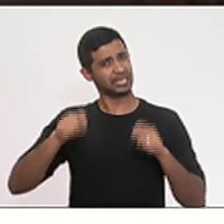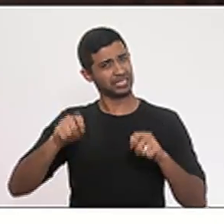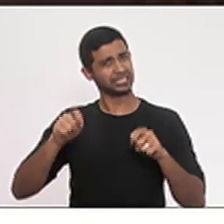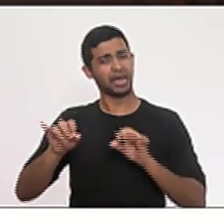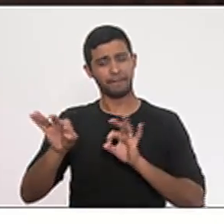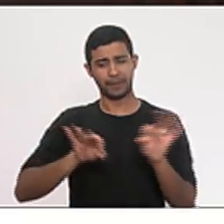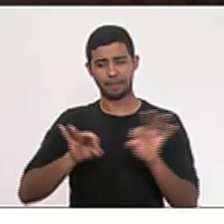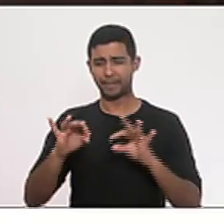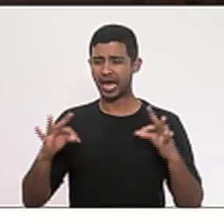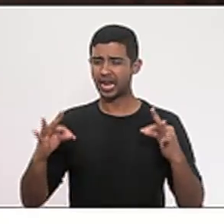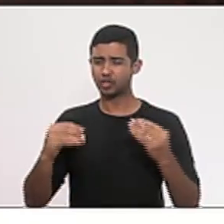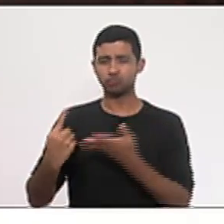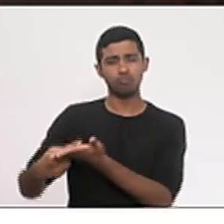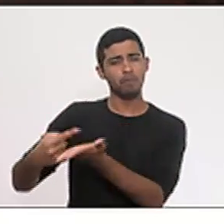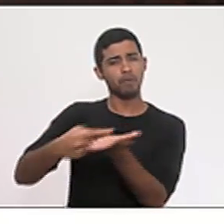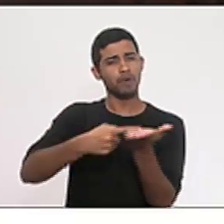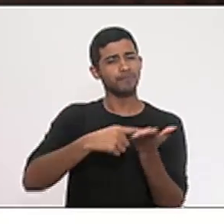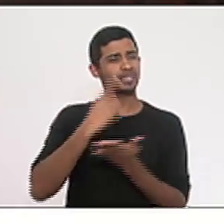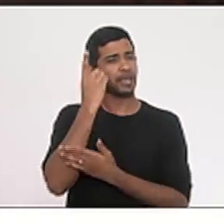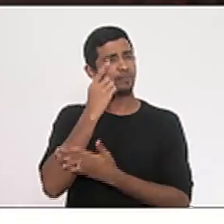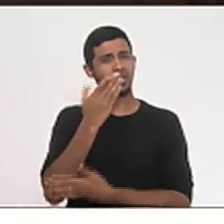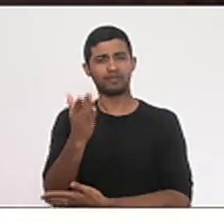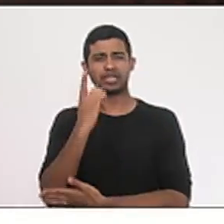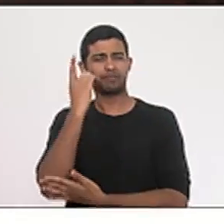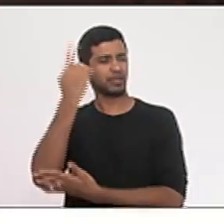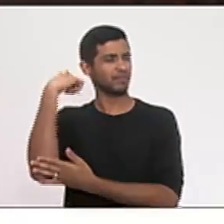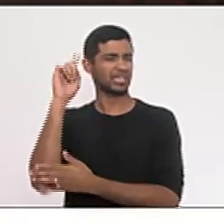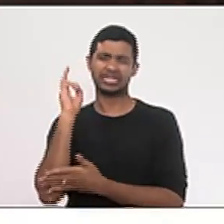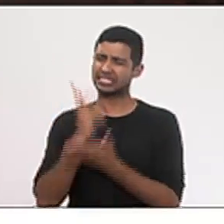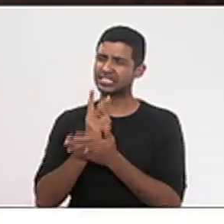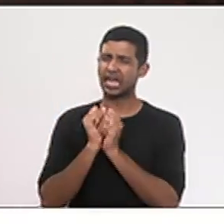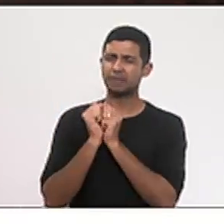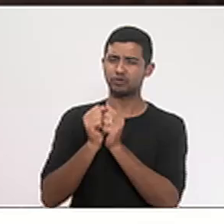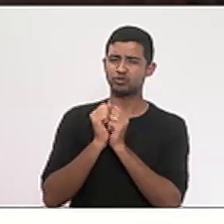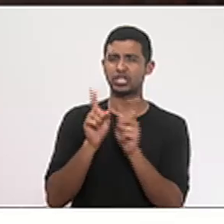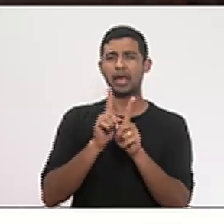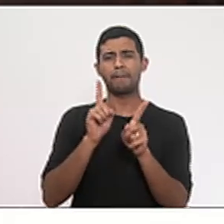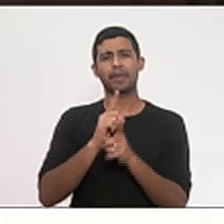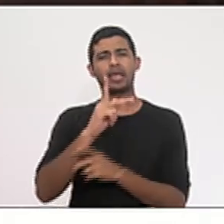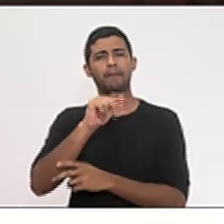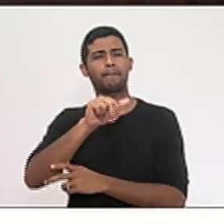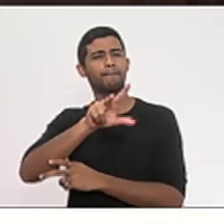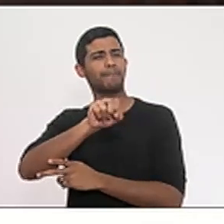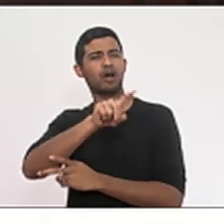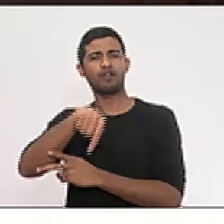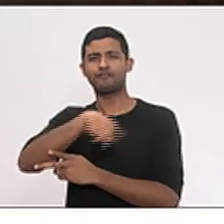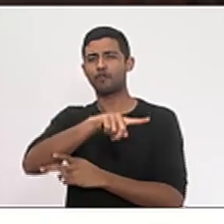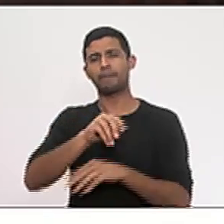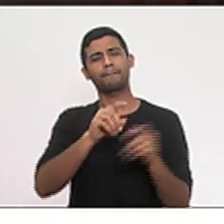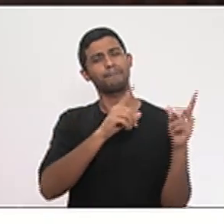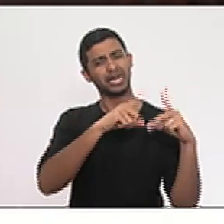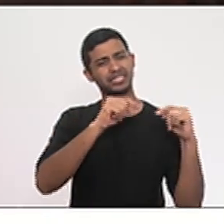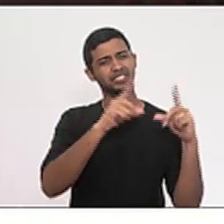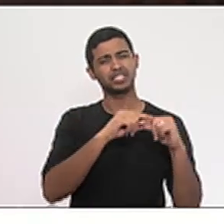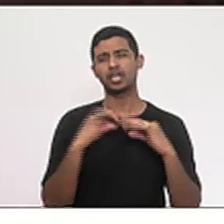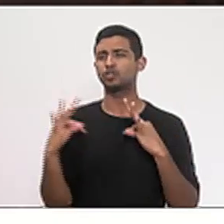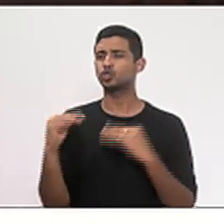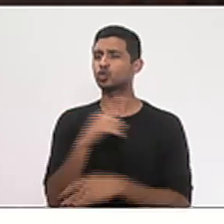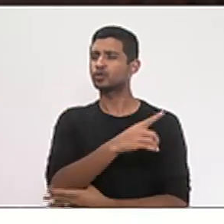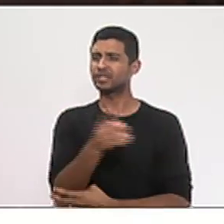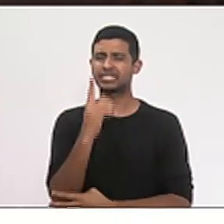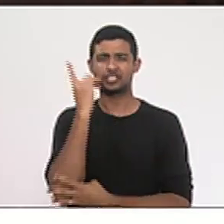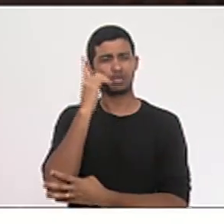processo aliado a todos os deputados. O deputado Valdec sempre esteve conosco, o deputado Paulo Ramos, que está em Brasília, enfim, todos os deputados progressistas